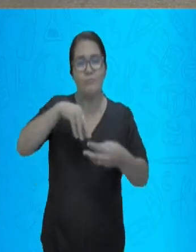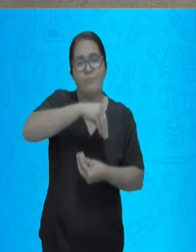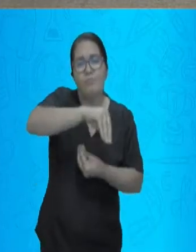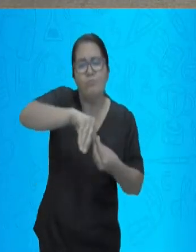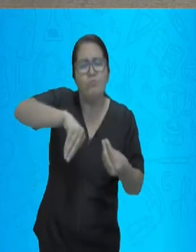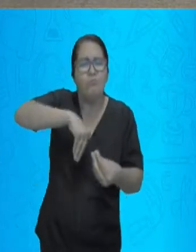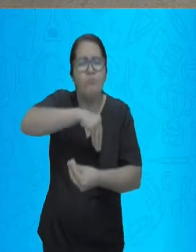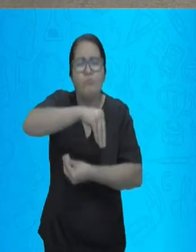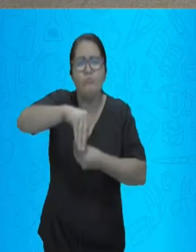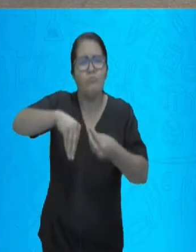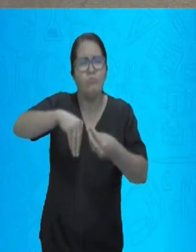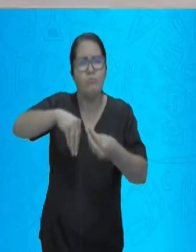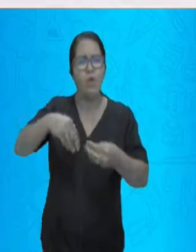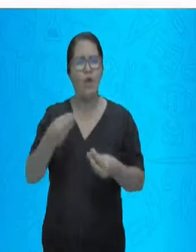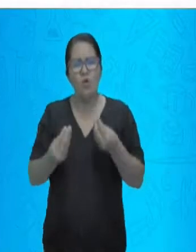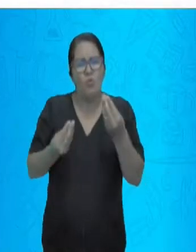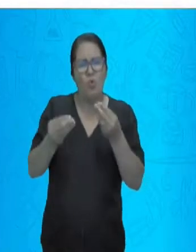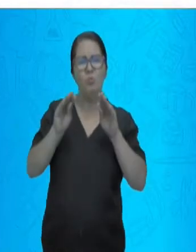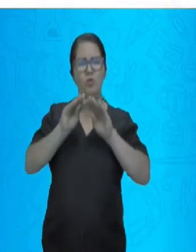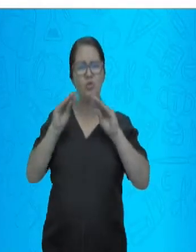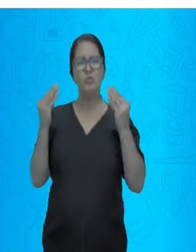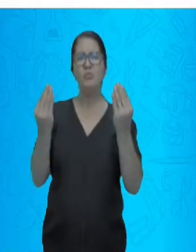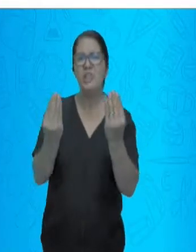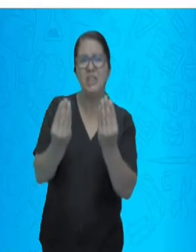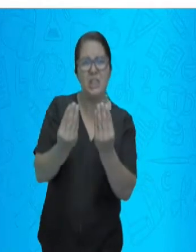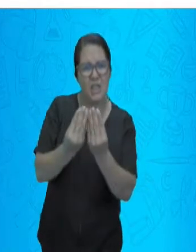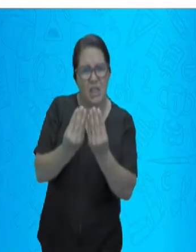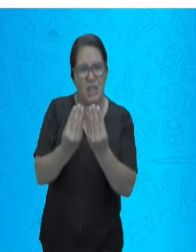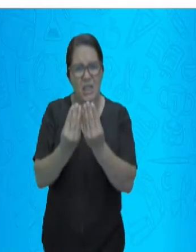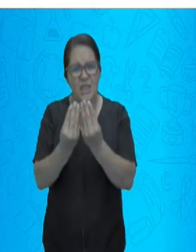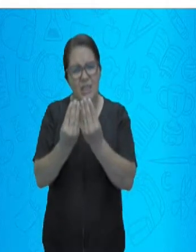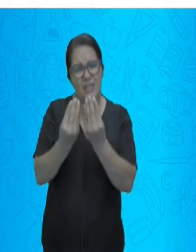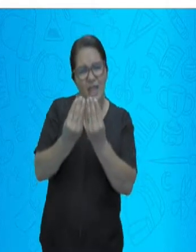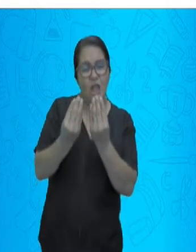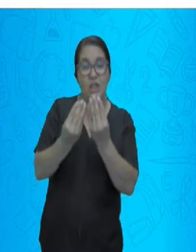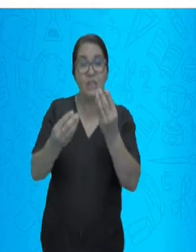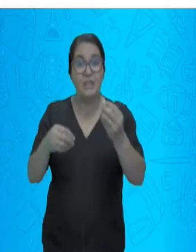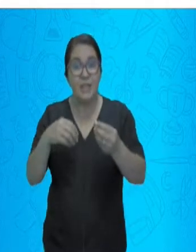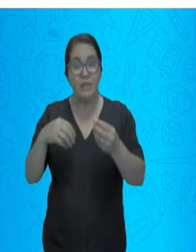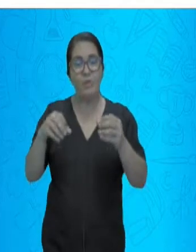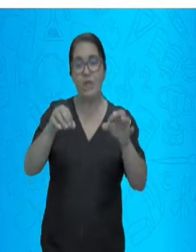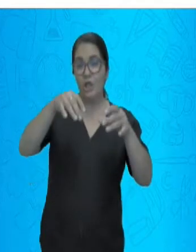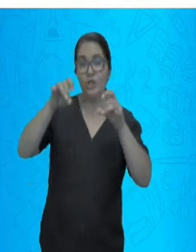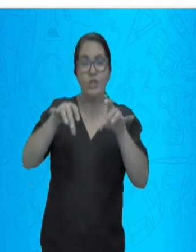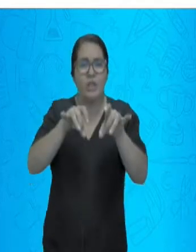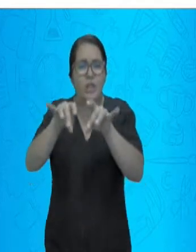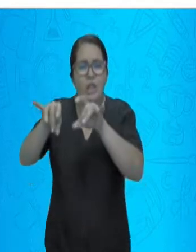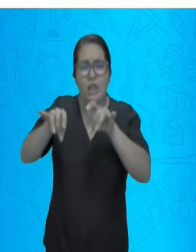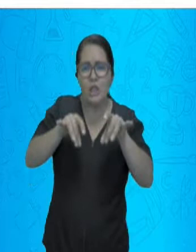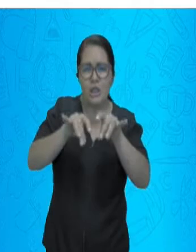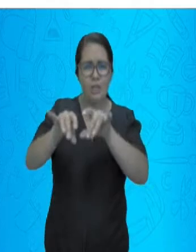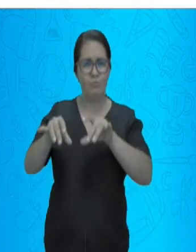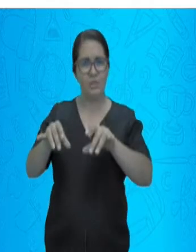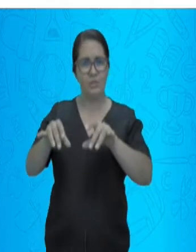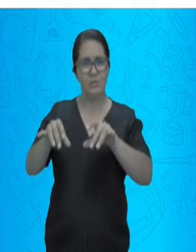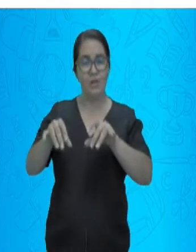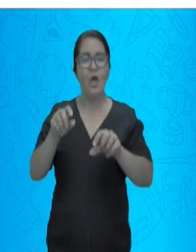substância. A gente ouve muito falar, substância química, cuidado com substância química. O que é